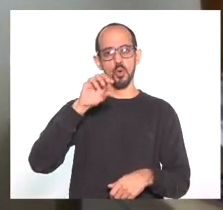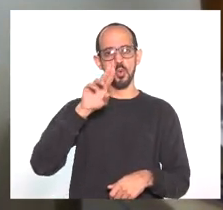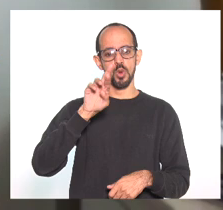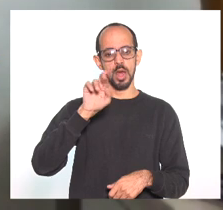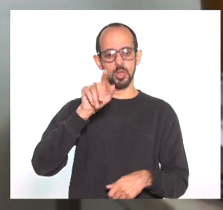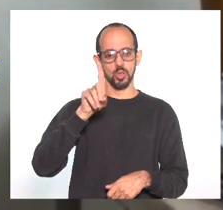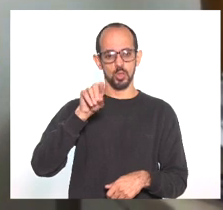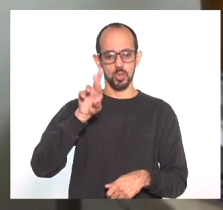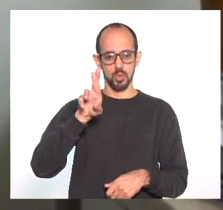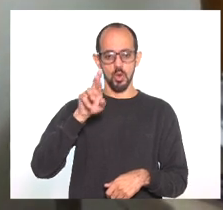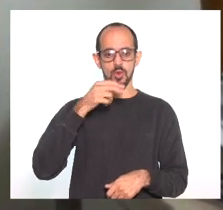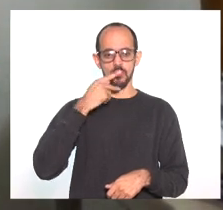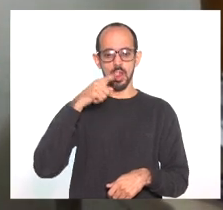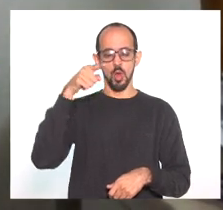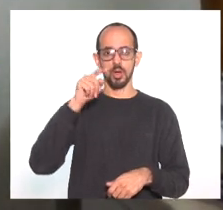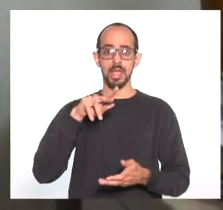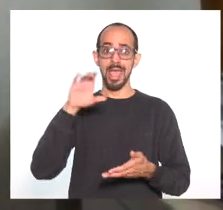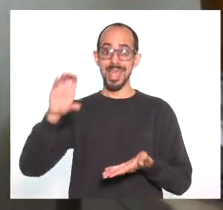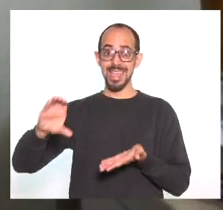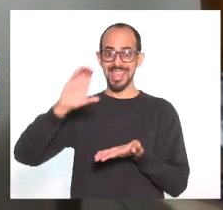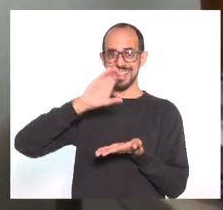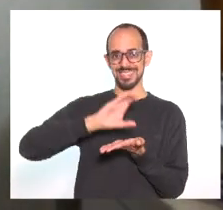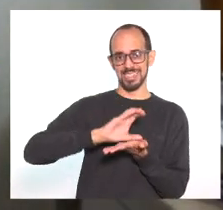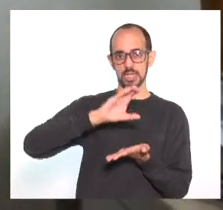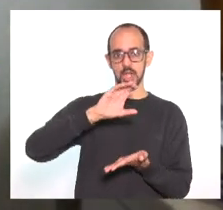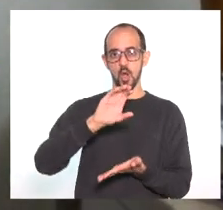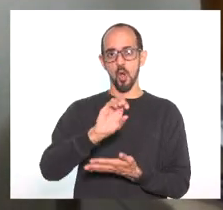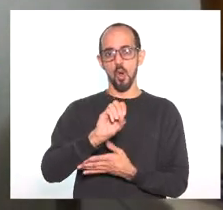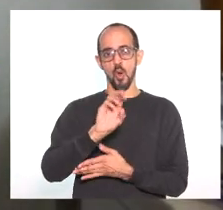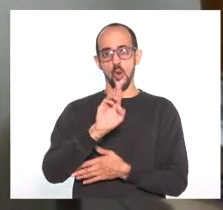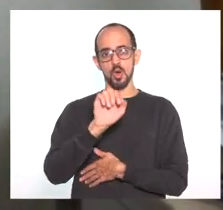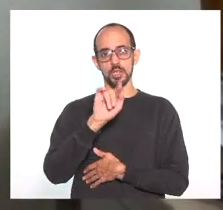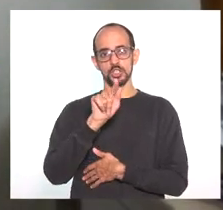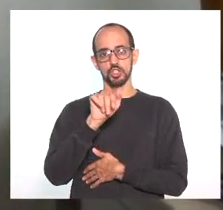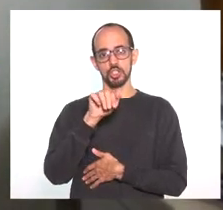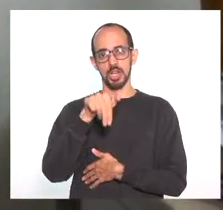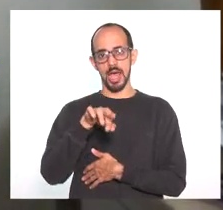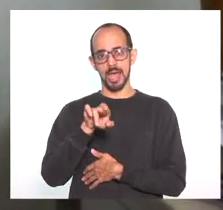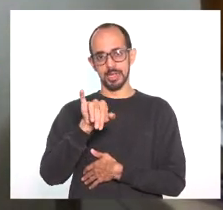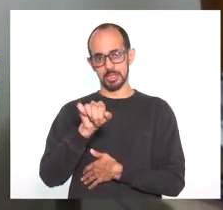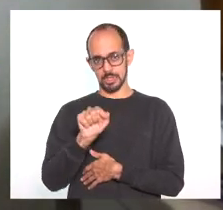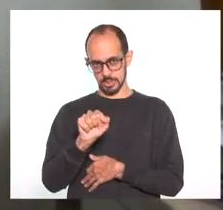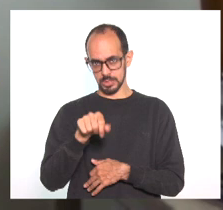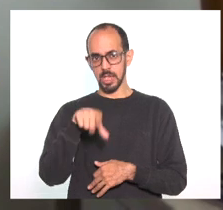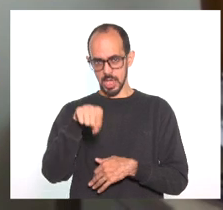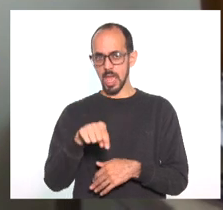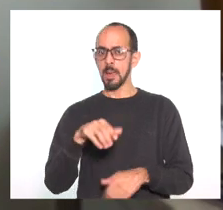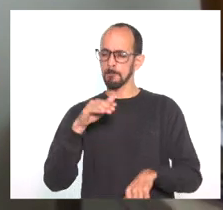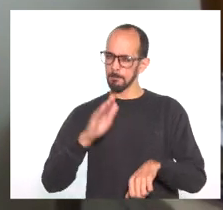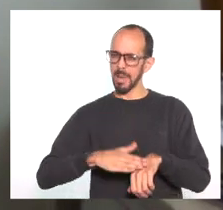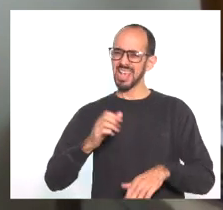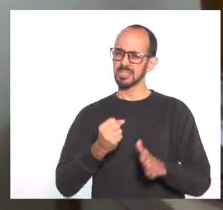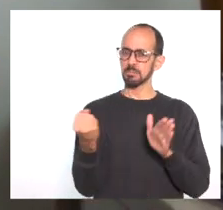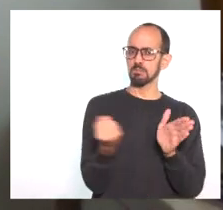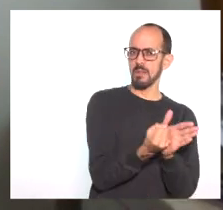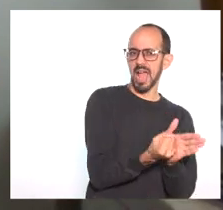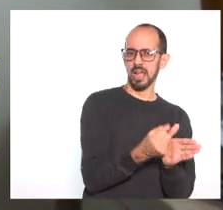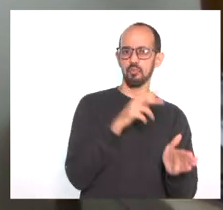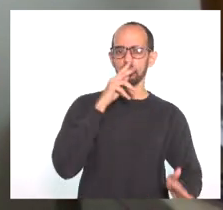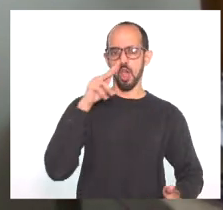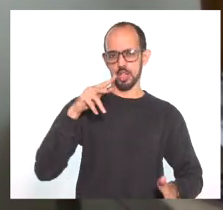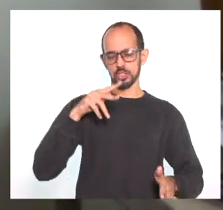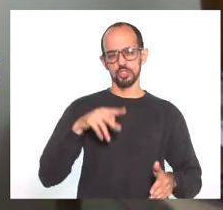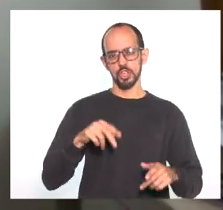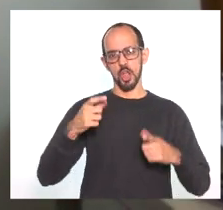originárias marca muito mais da onde é a origem, né? Onde é que nascem essas